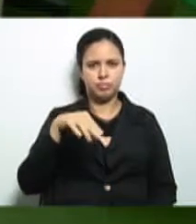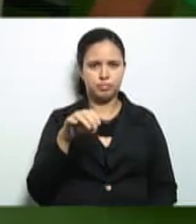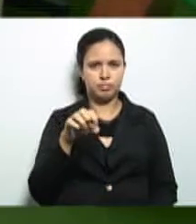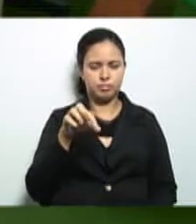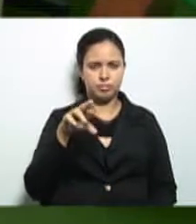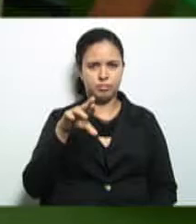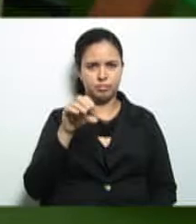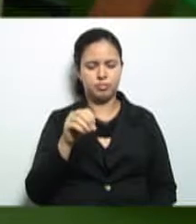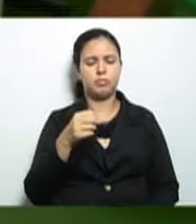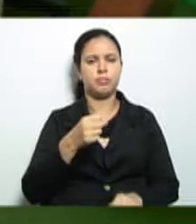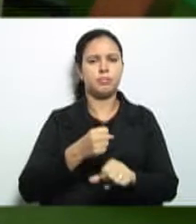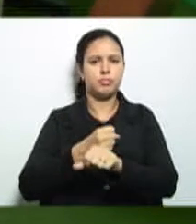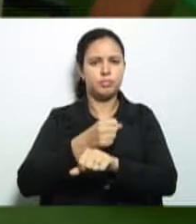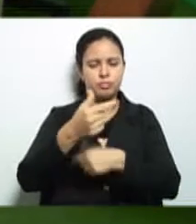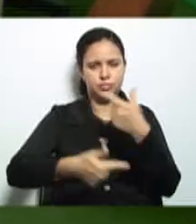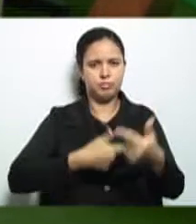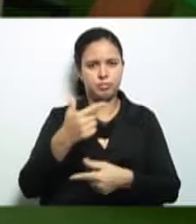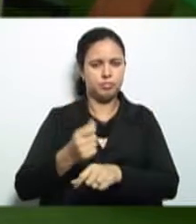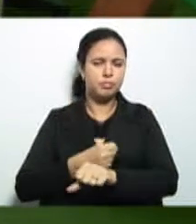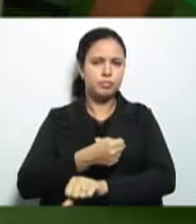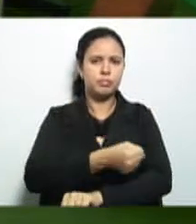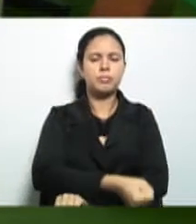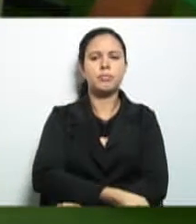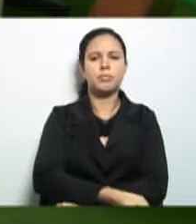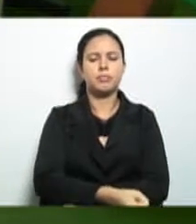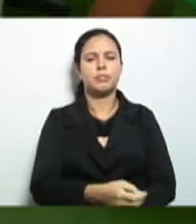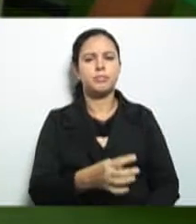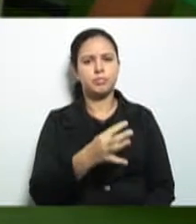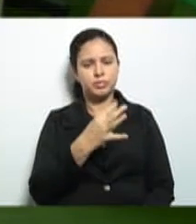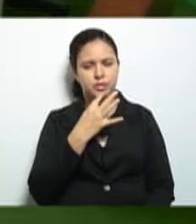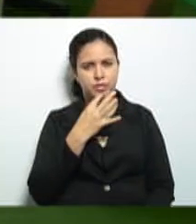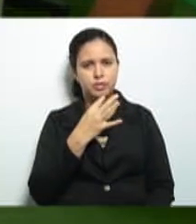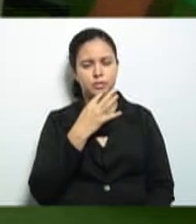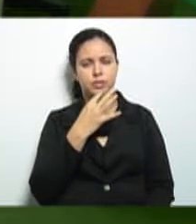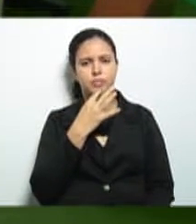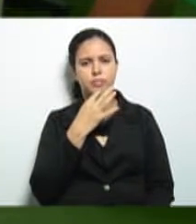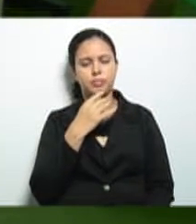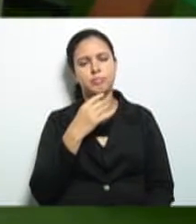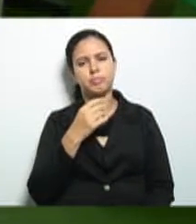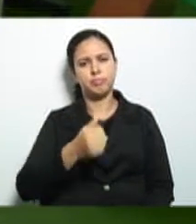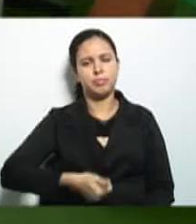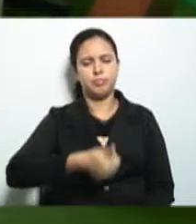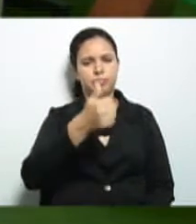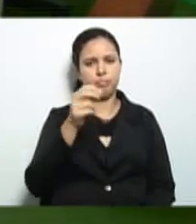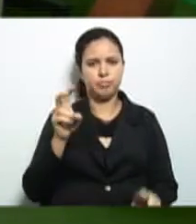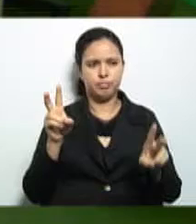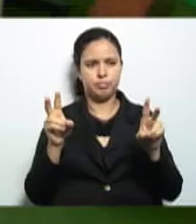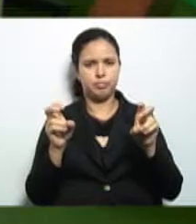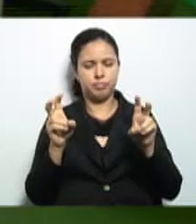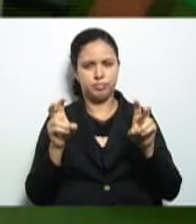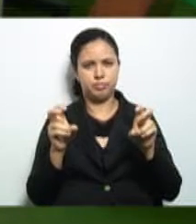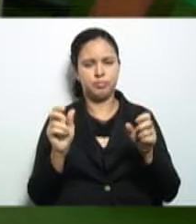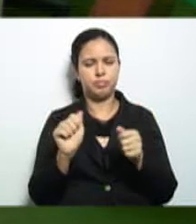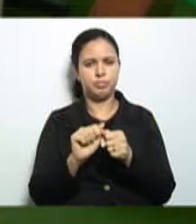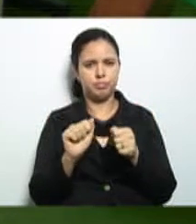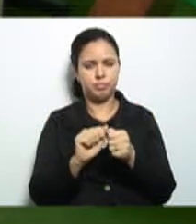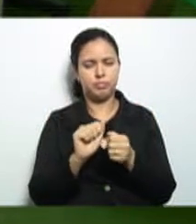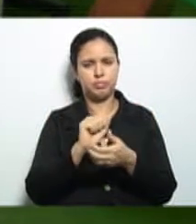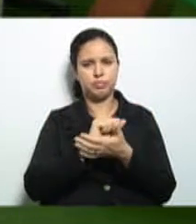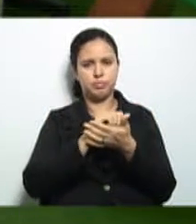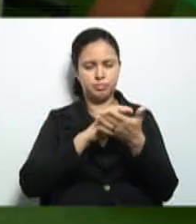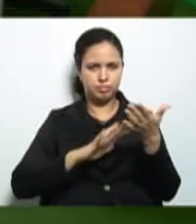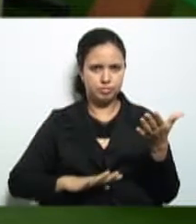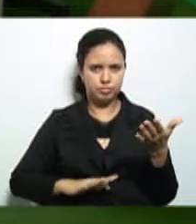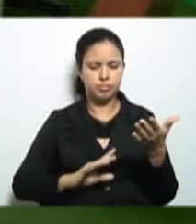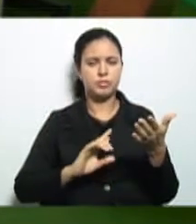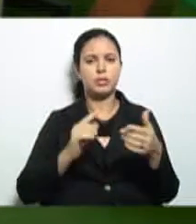trabalho escravo. A gente vai poder conhecer um pouco melhor desse tema, né? Façam essa atividade, façam